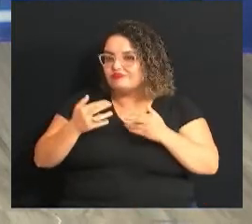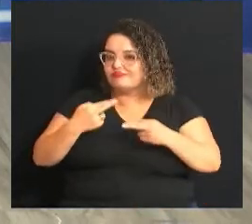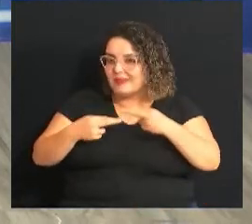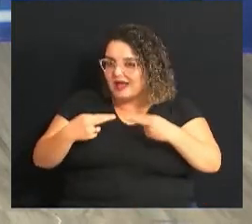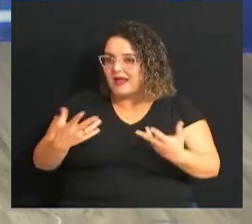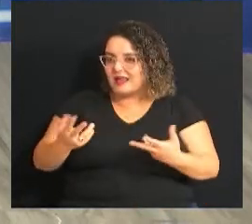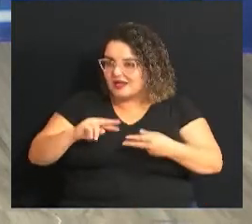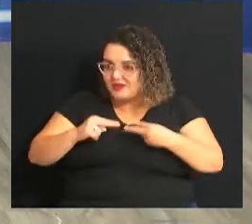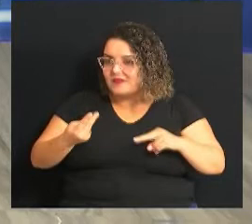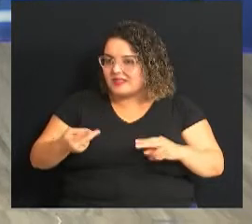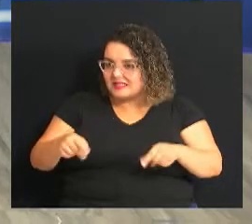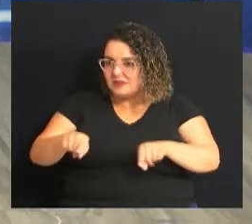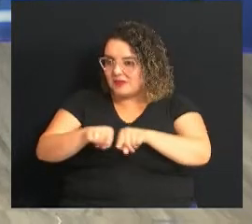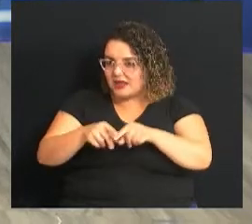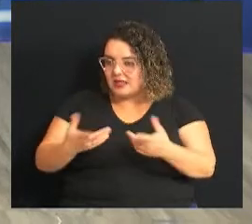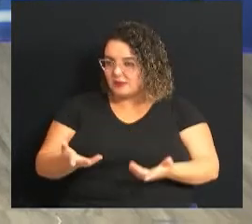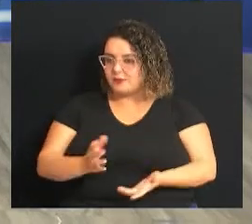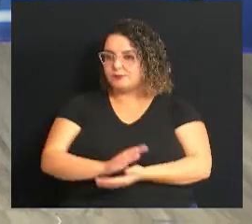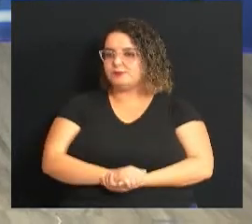genética envolvida?